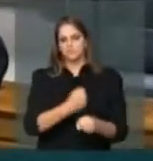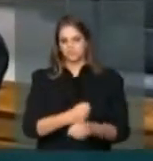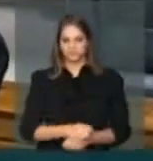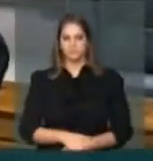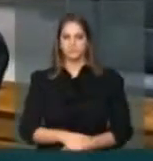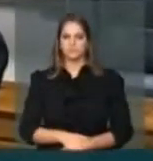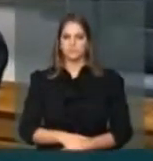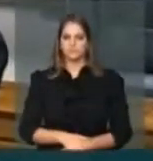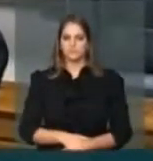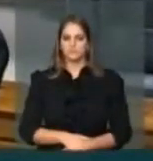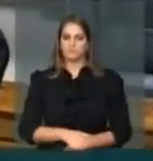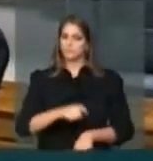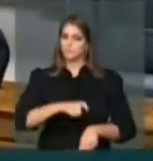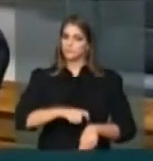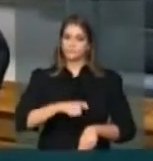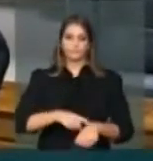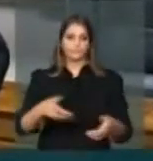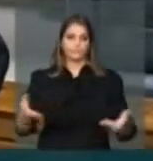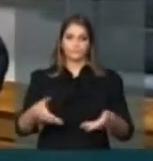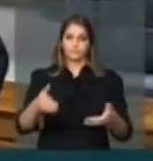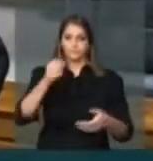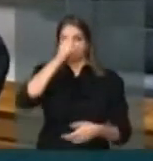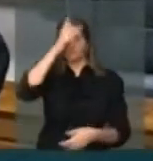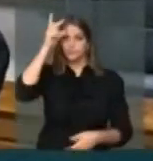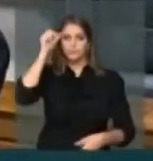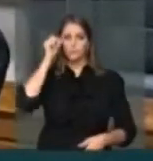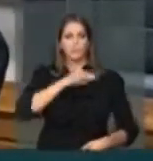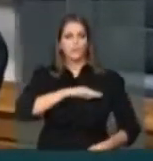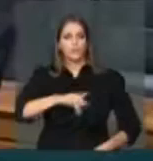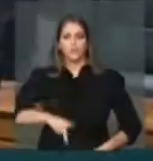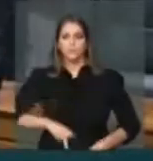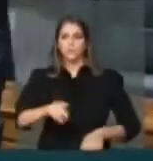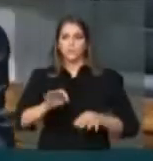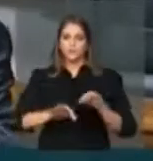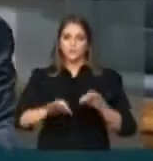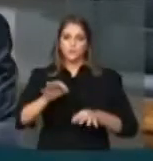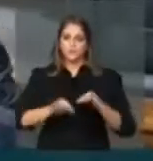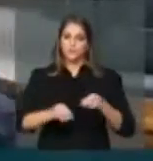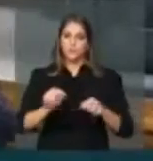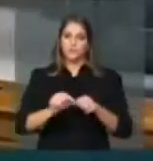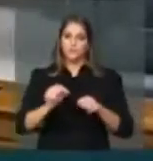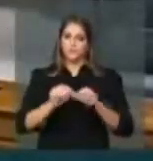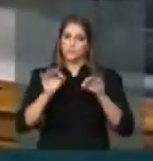hora da Prefeitura, o Ministério Público da Justiça, que se colocarem ao lado do povo, presidente. Muito obrigado, nobre deputado.